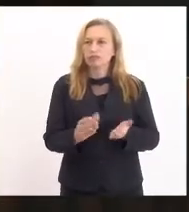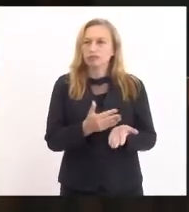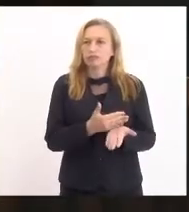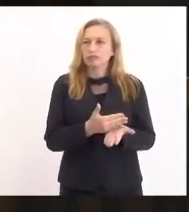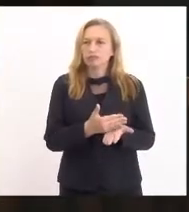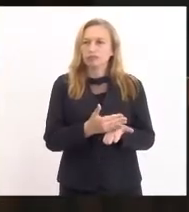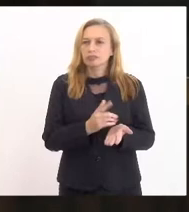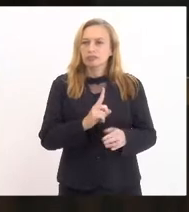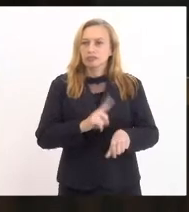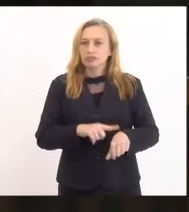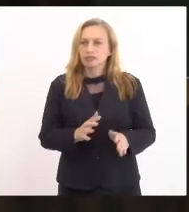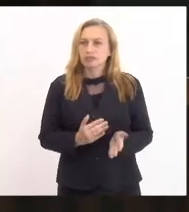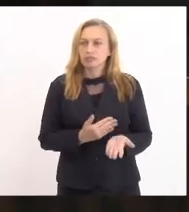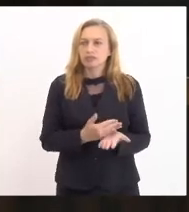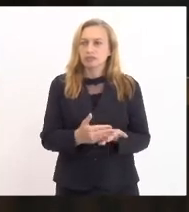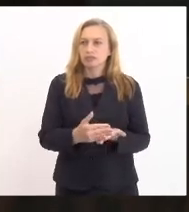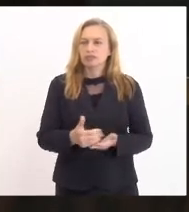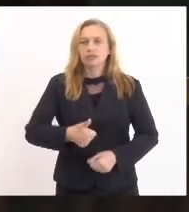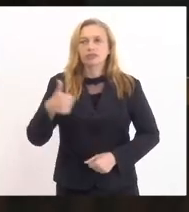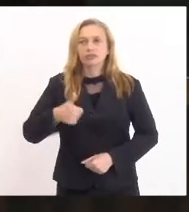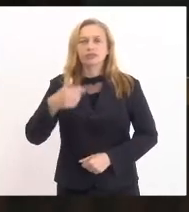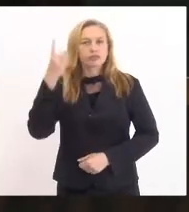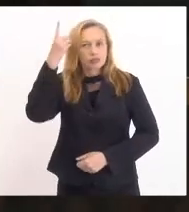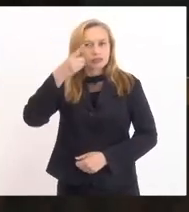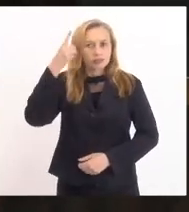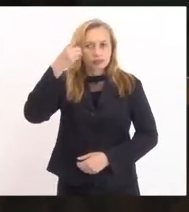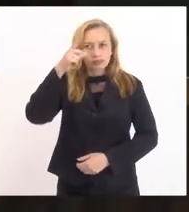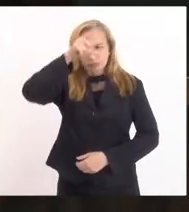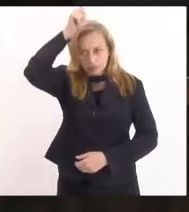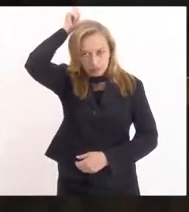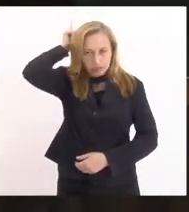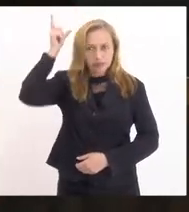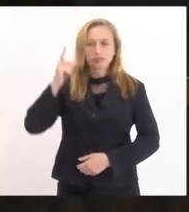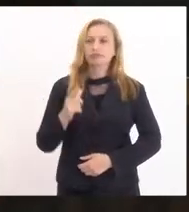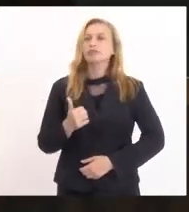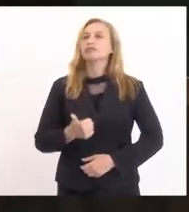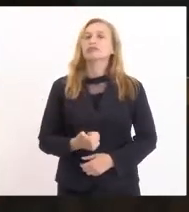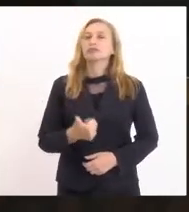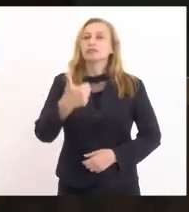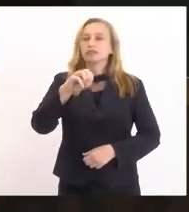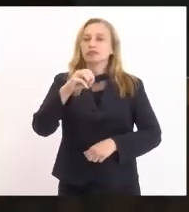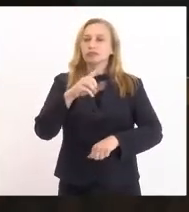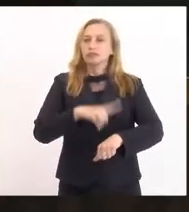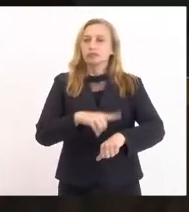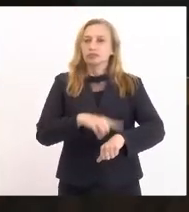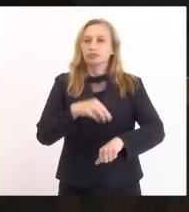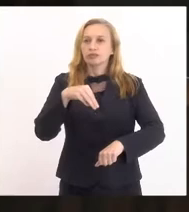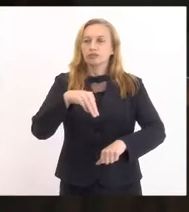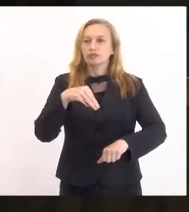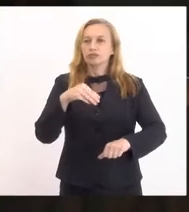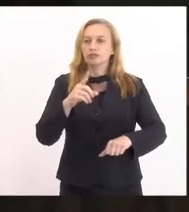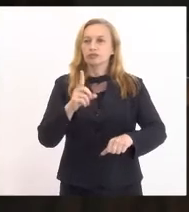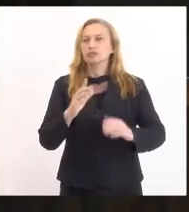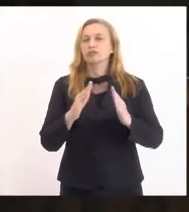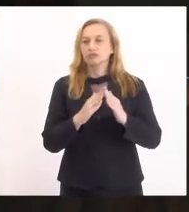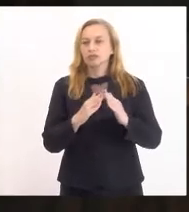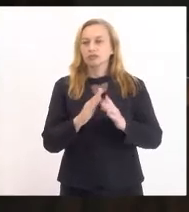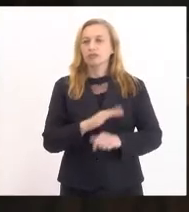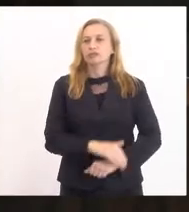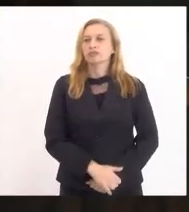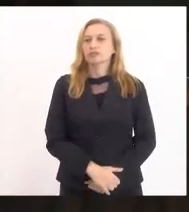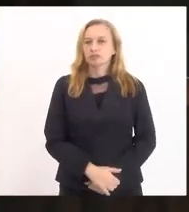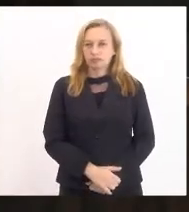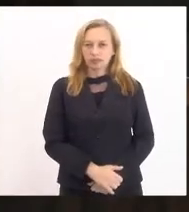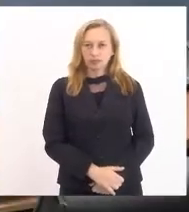expediente inicial. O primeiro orador inscrito é o nobre deputado Luiz Paulo. Vossa Excelência dispõe de 10 minutos no tempo